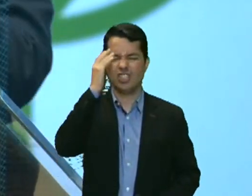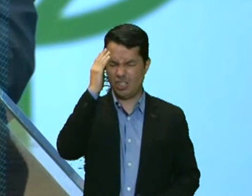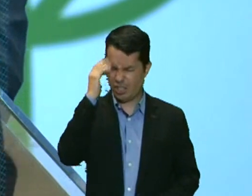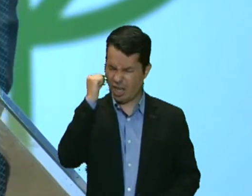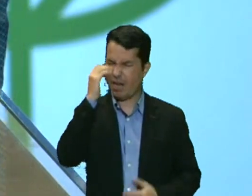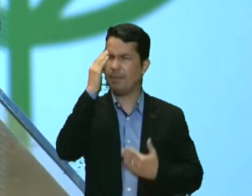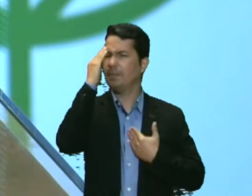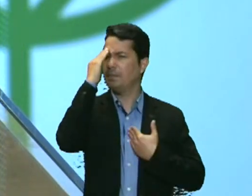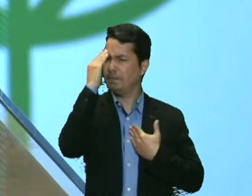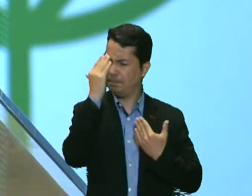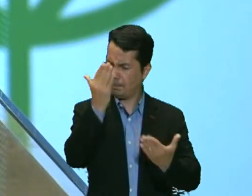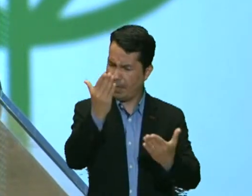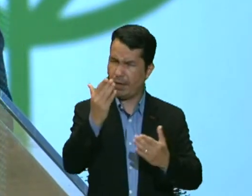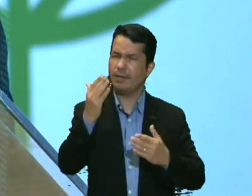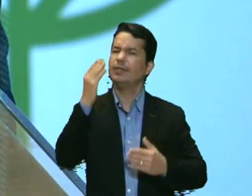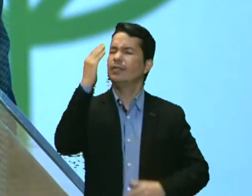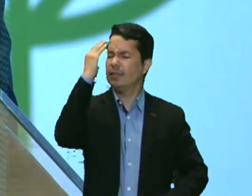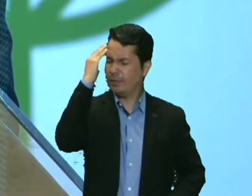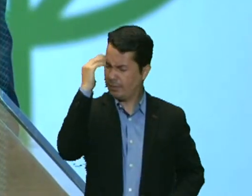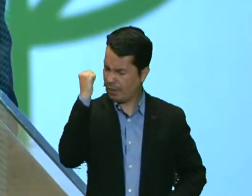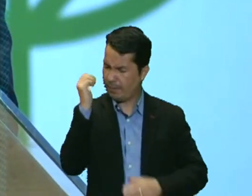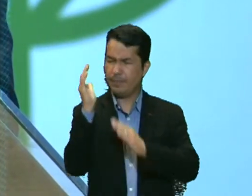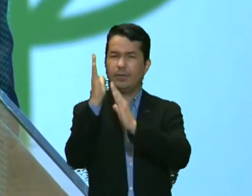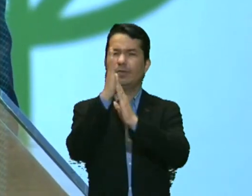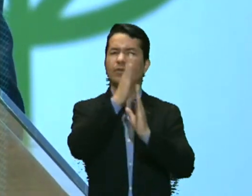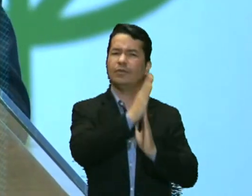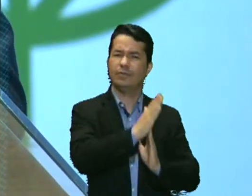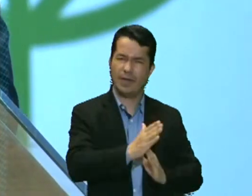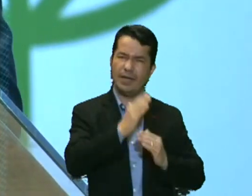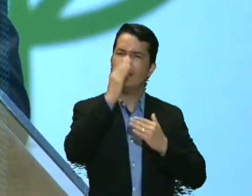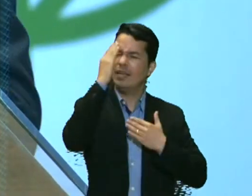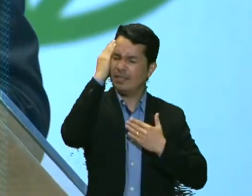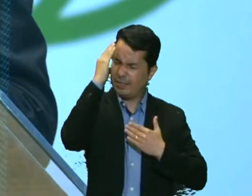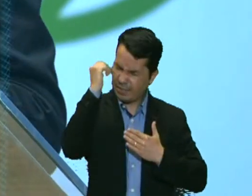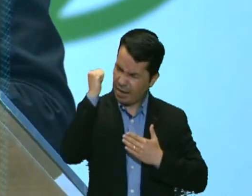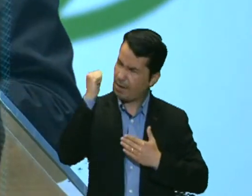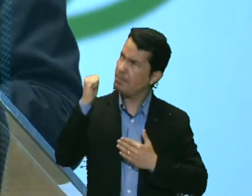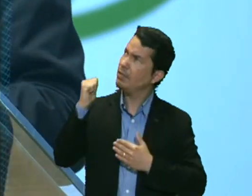em tempos difíceis.